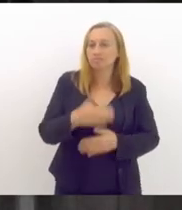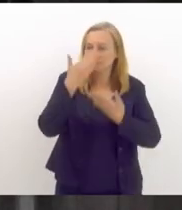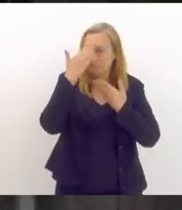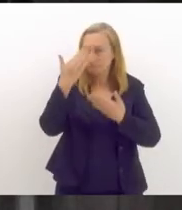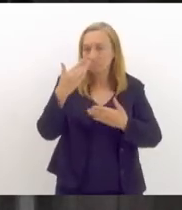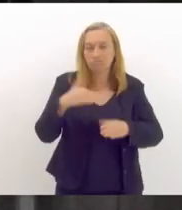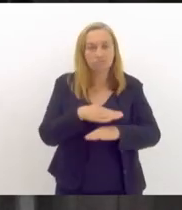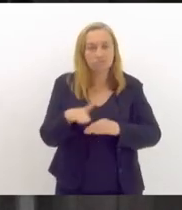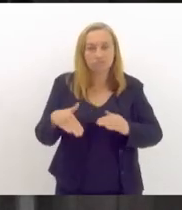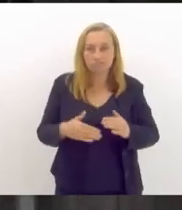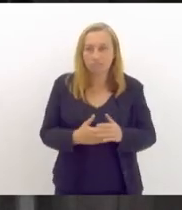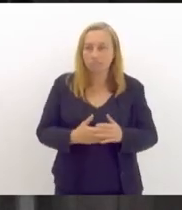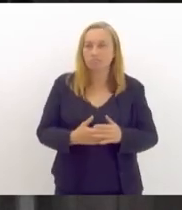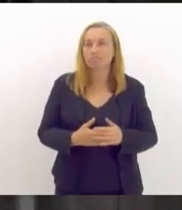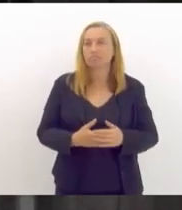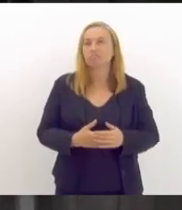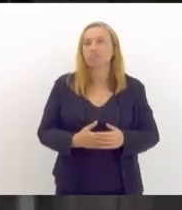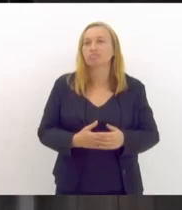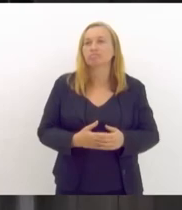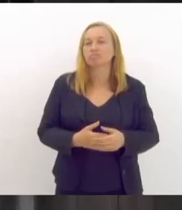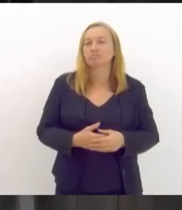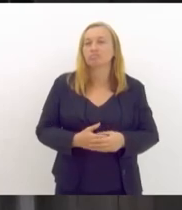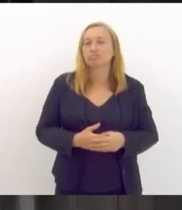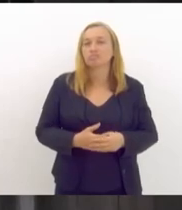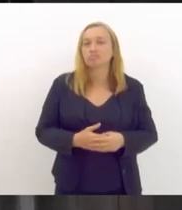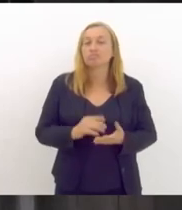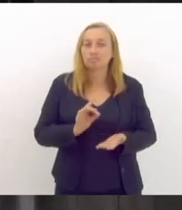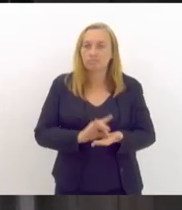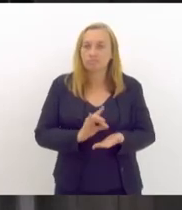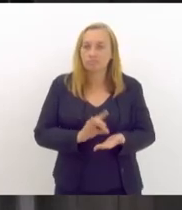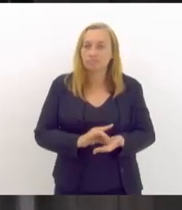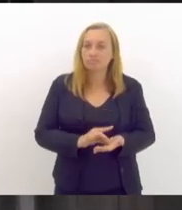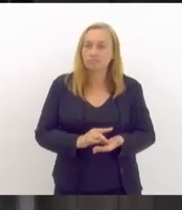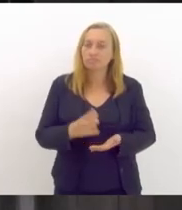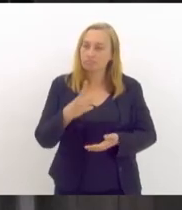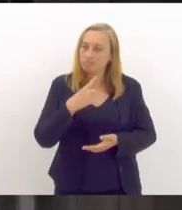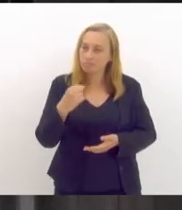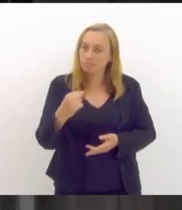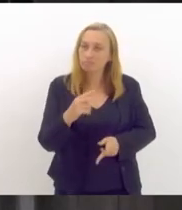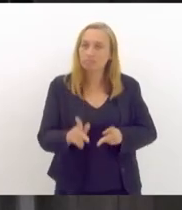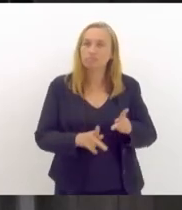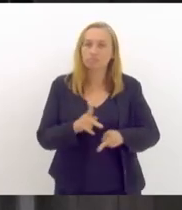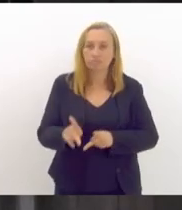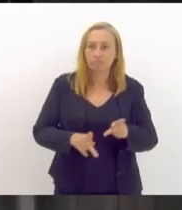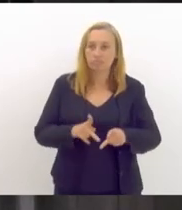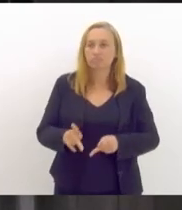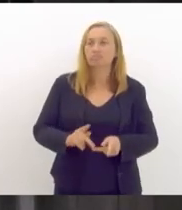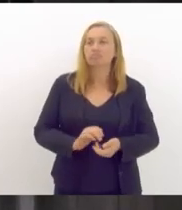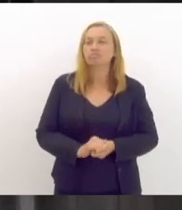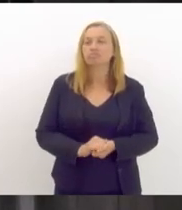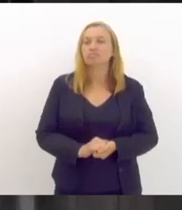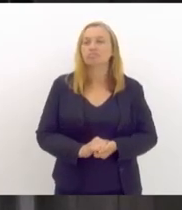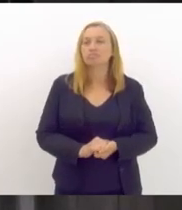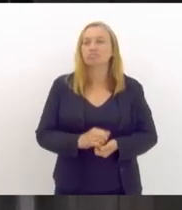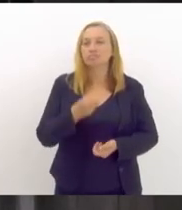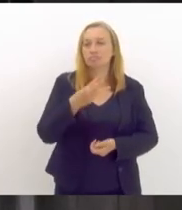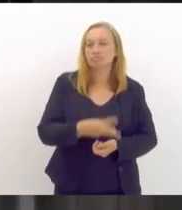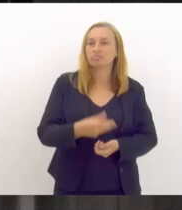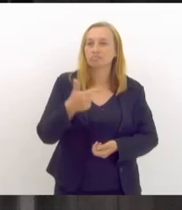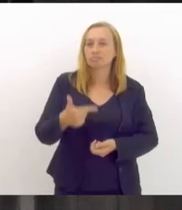população que realmente é a população que nos escolhe que nos colocam aqui foram